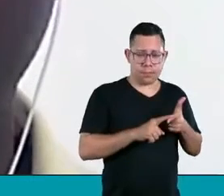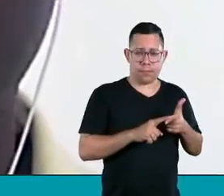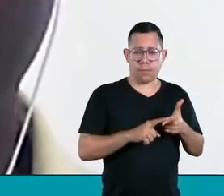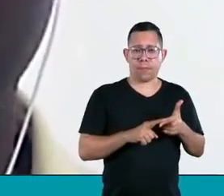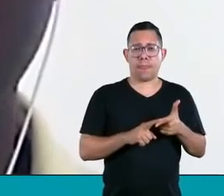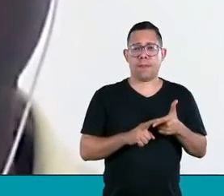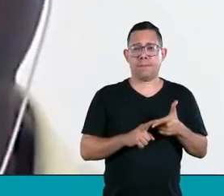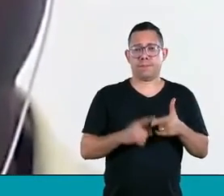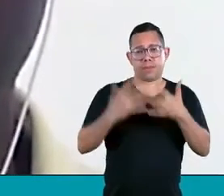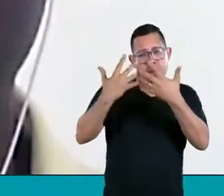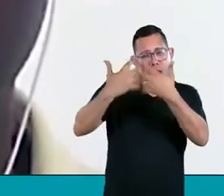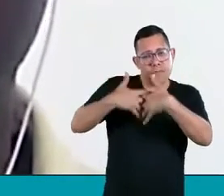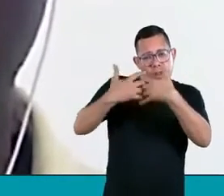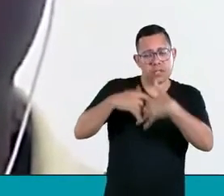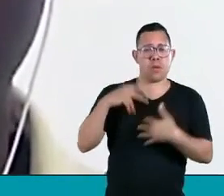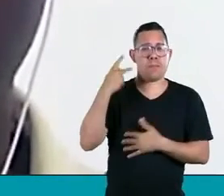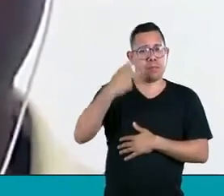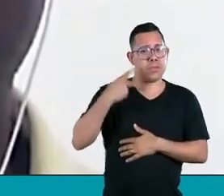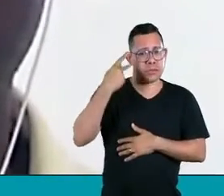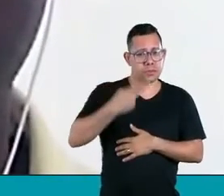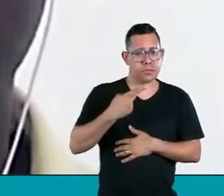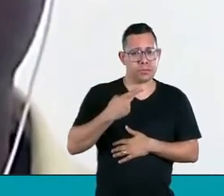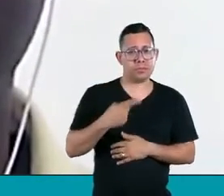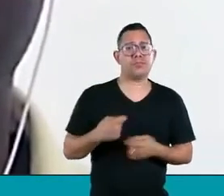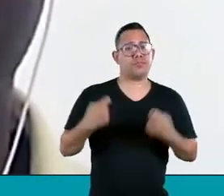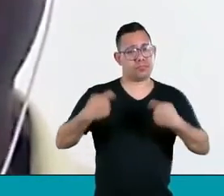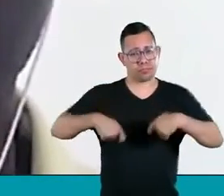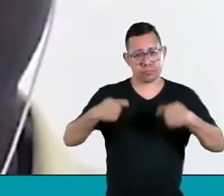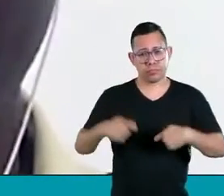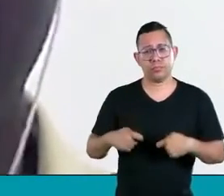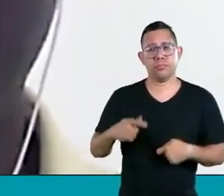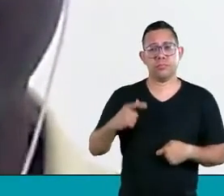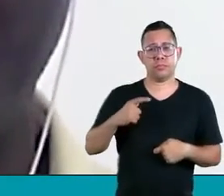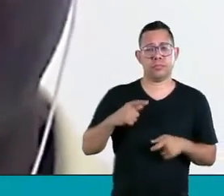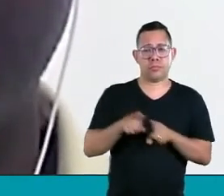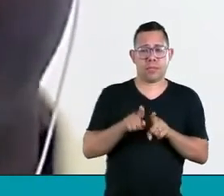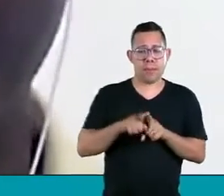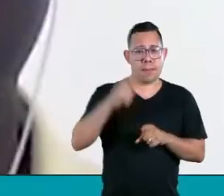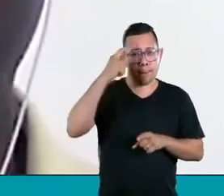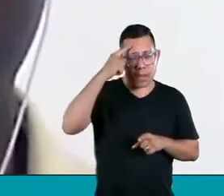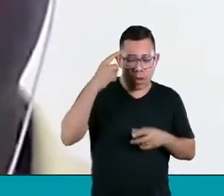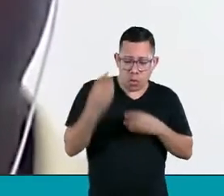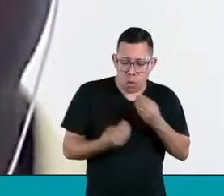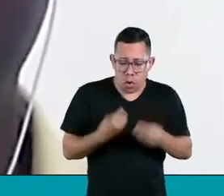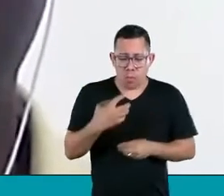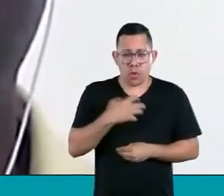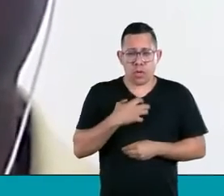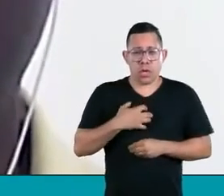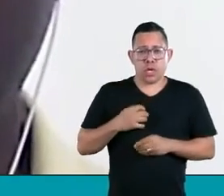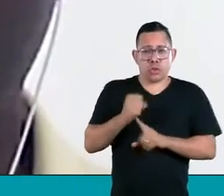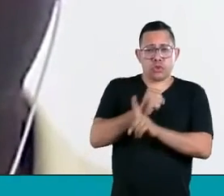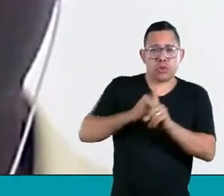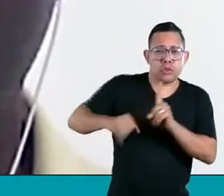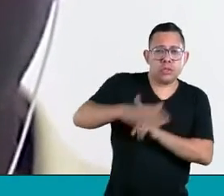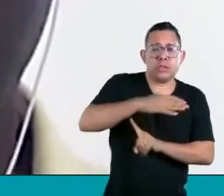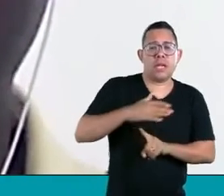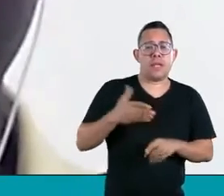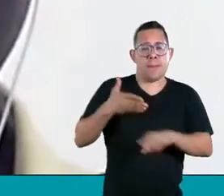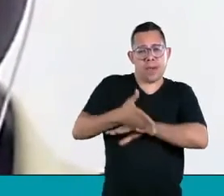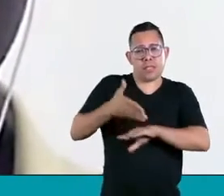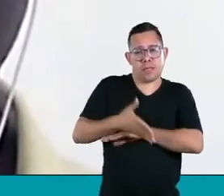da reflexão política, ou seja, tornou-se necessário repensar sobre a forma de participação da sociedade neste